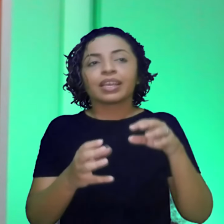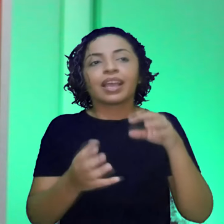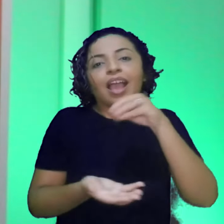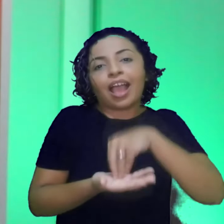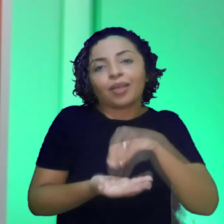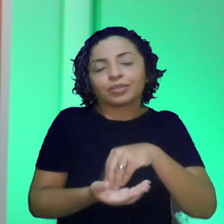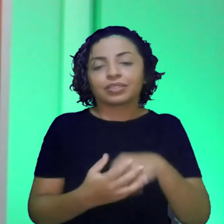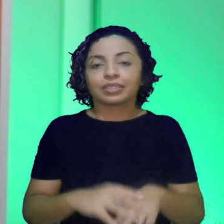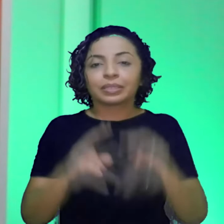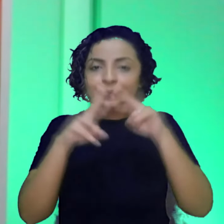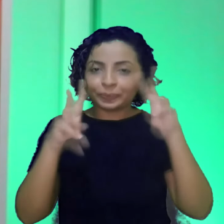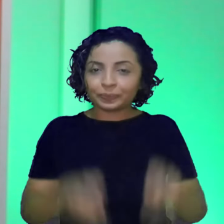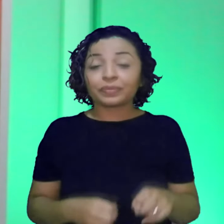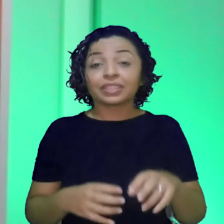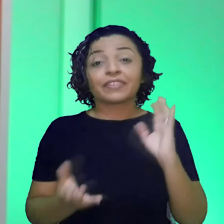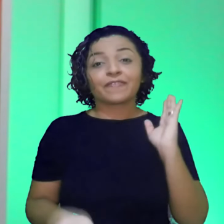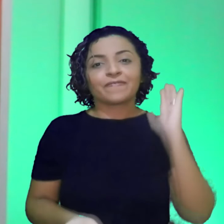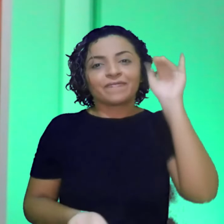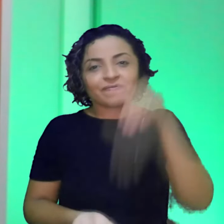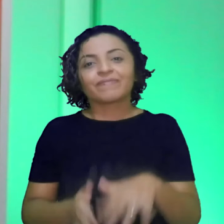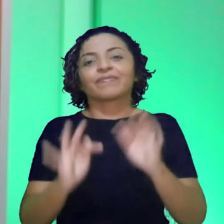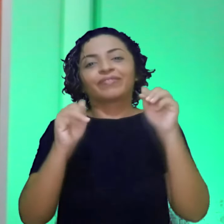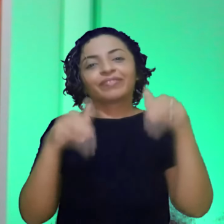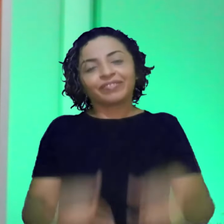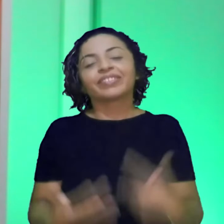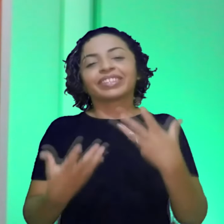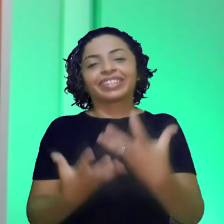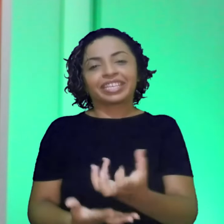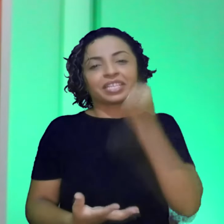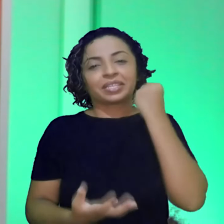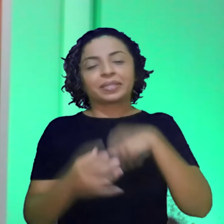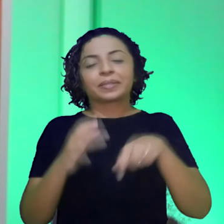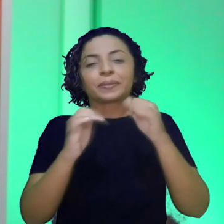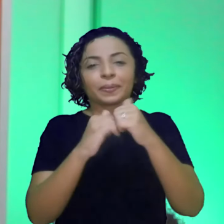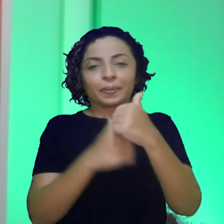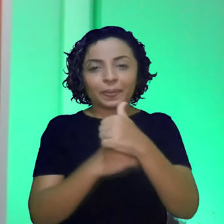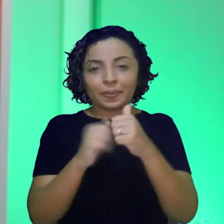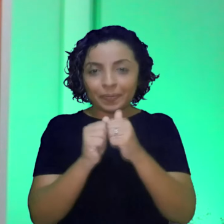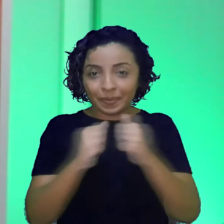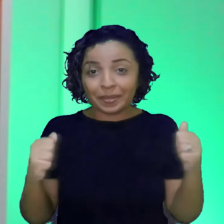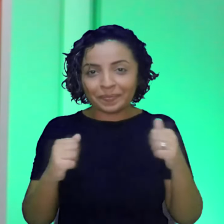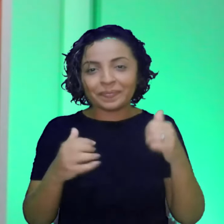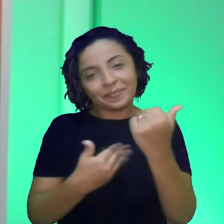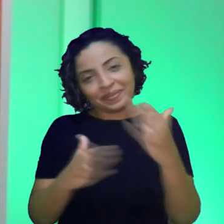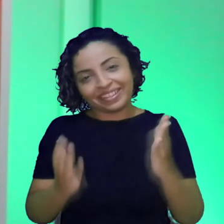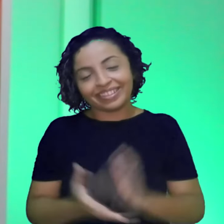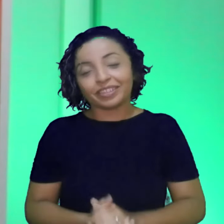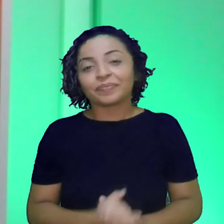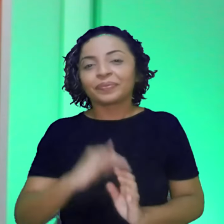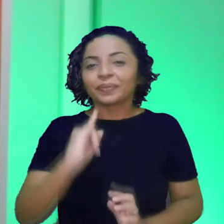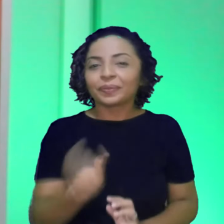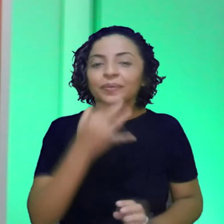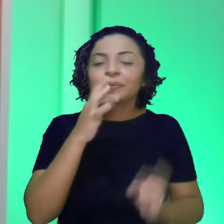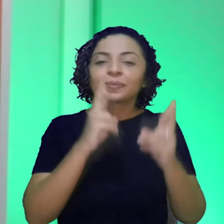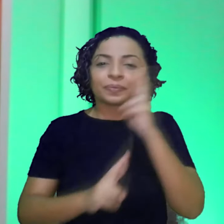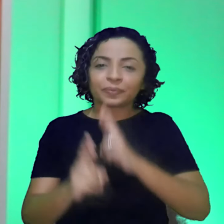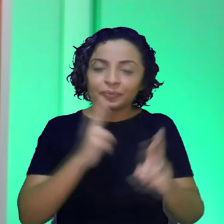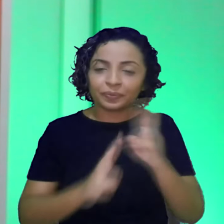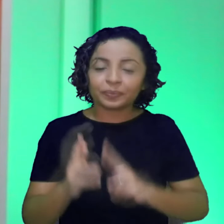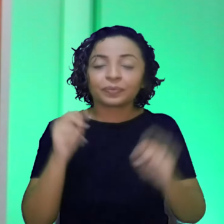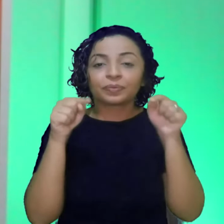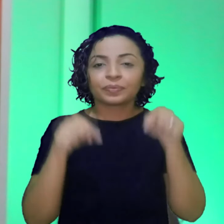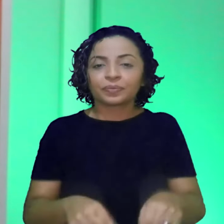bonita. Fechando o nosso vídeo aqui de unboxing. Aproveita para comentar aqui embaixo qual